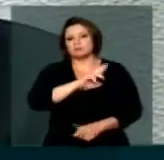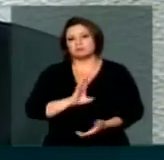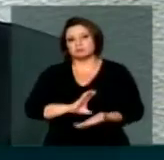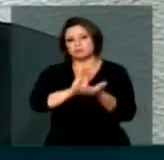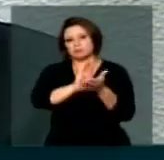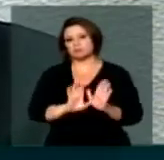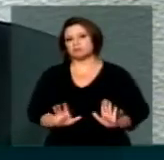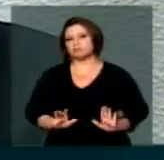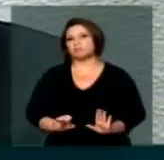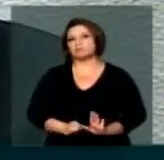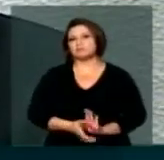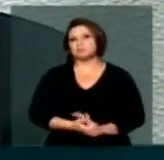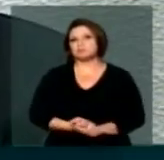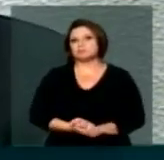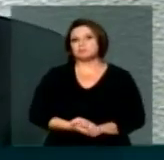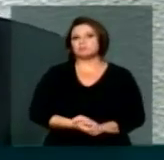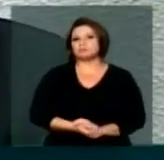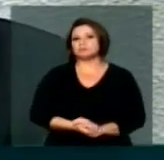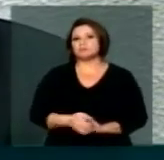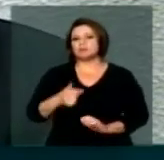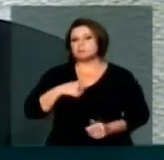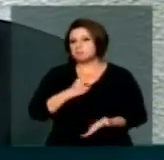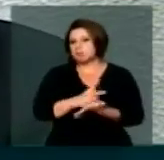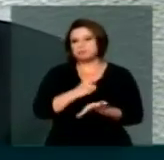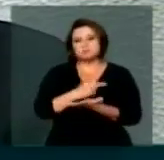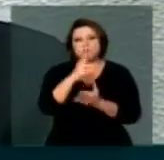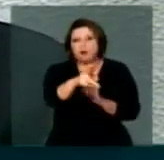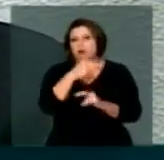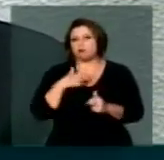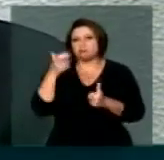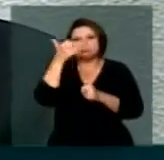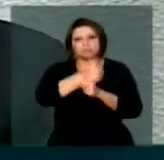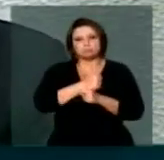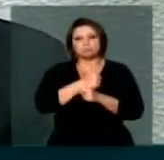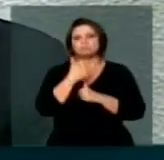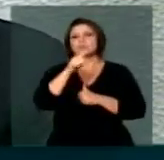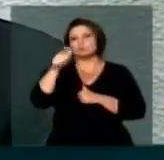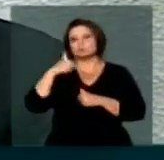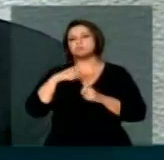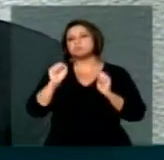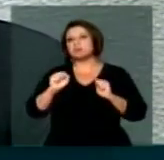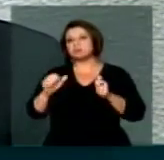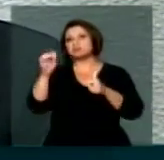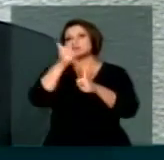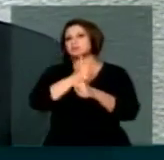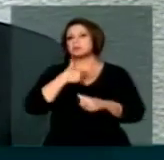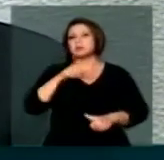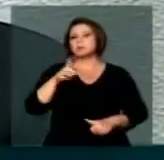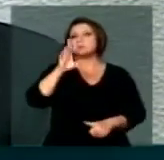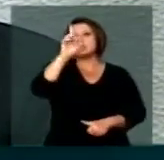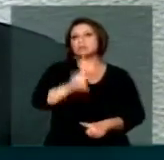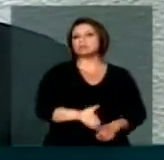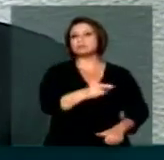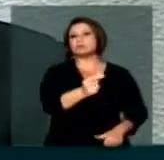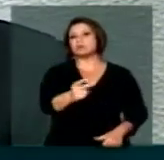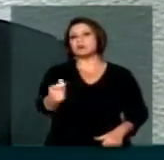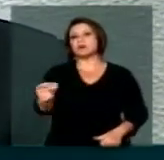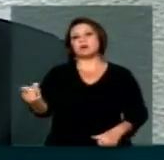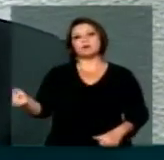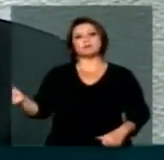Então, da mesma forma que eu fui substituído e que outros... Não existem diretores permanentes na Petrobras,